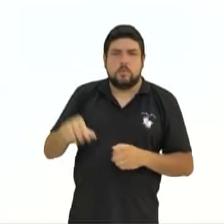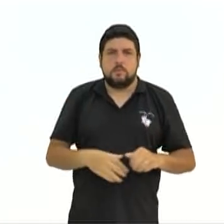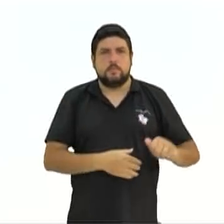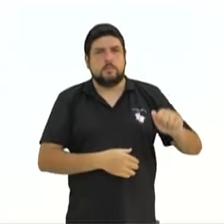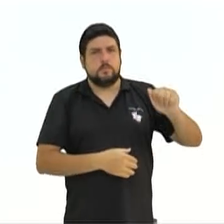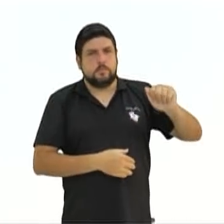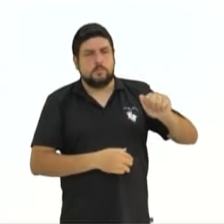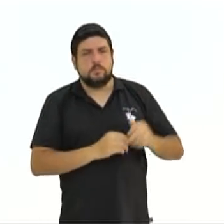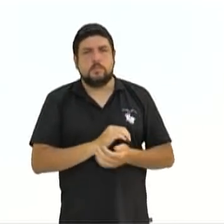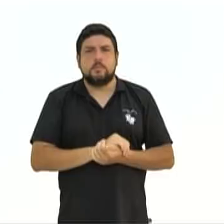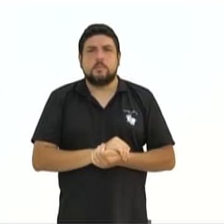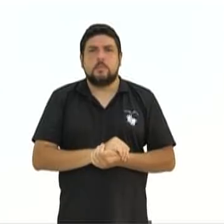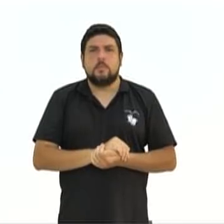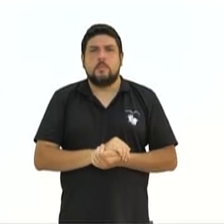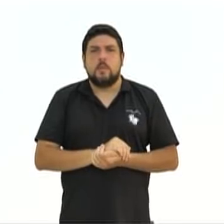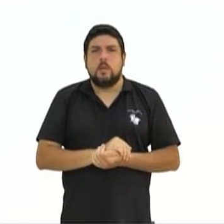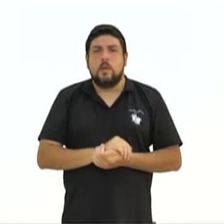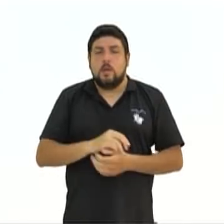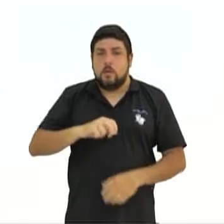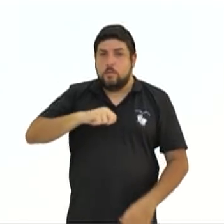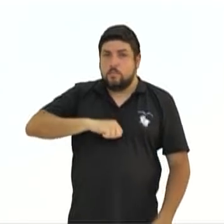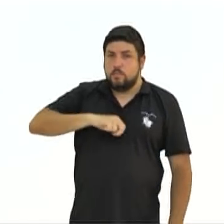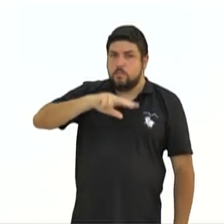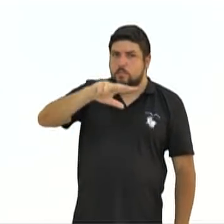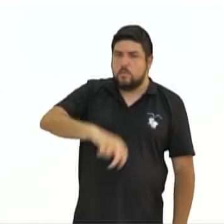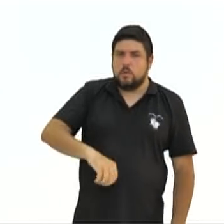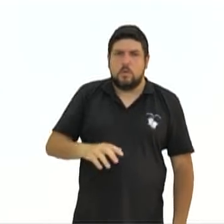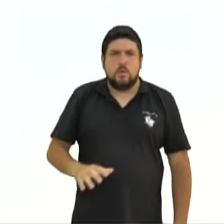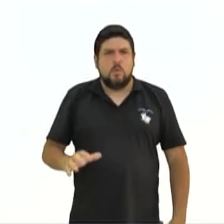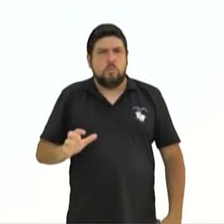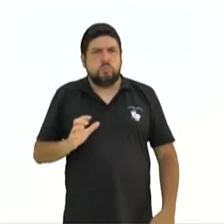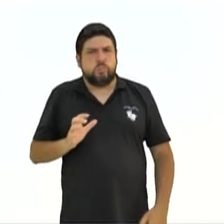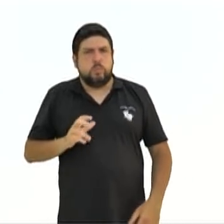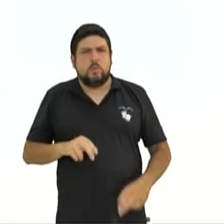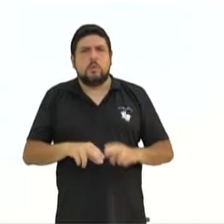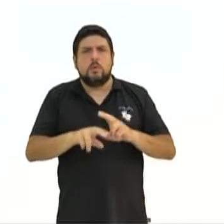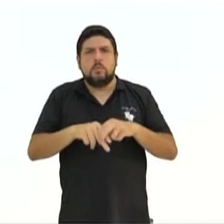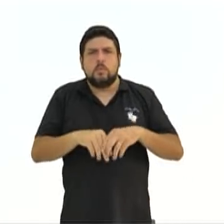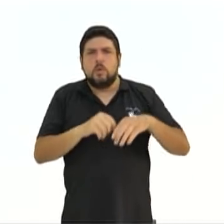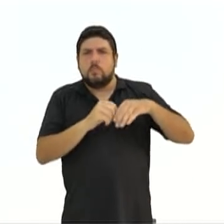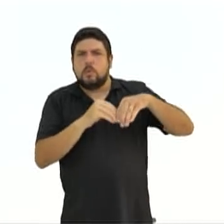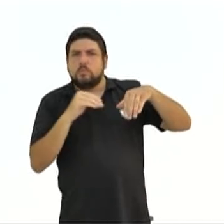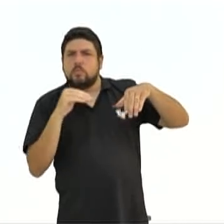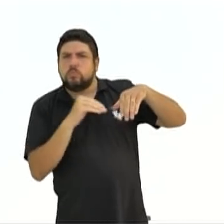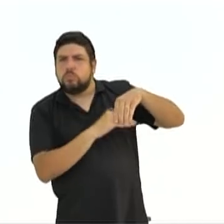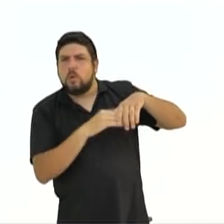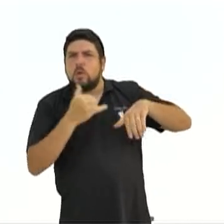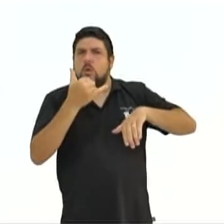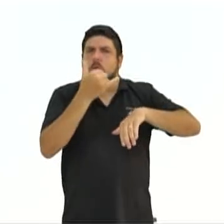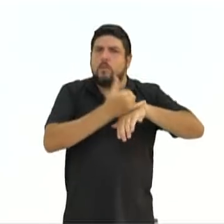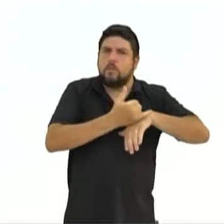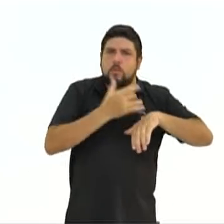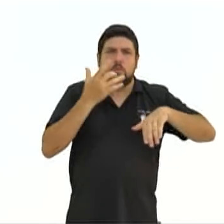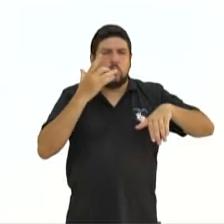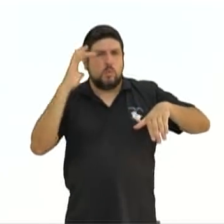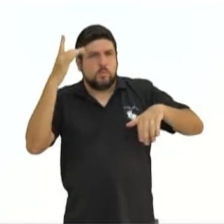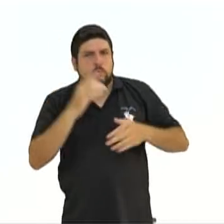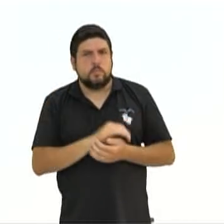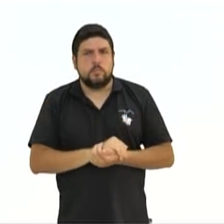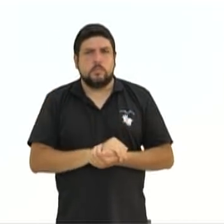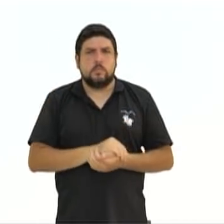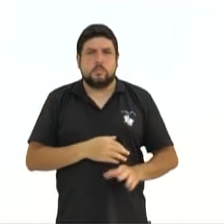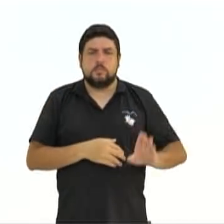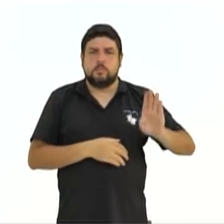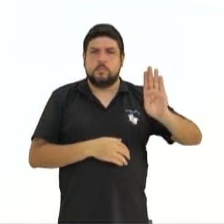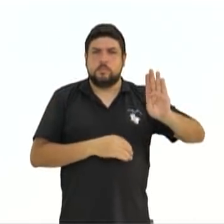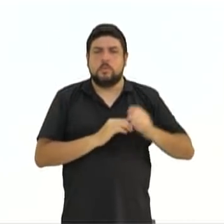A, a grande riqueza portuguesa devido às suas inúmeras minas de ouro e de ferro. Letra B, a